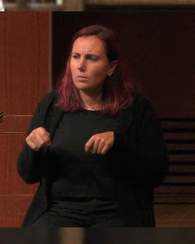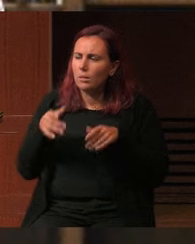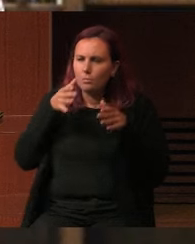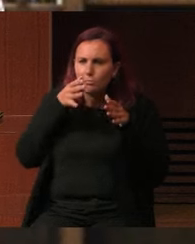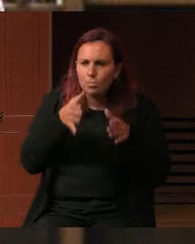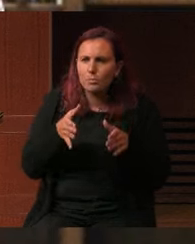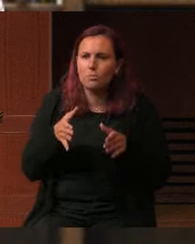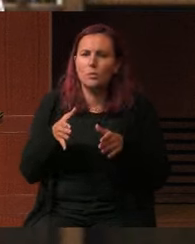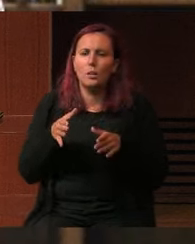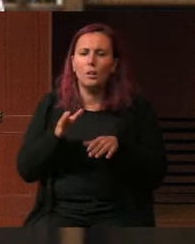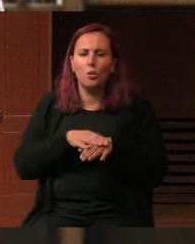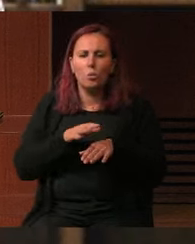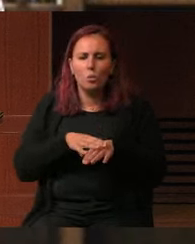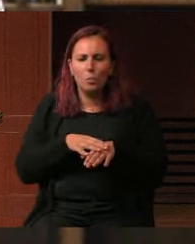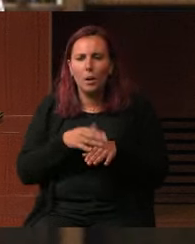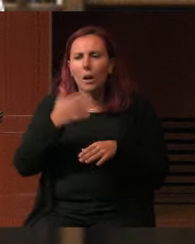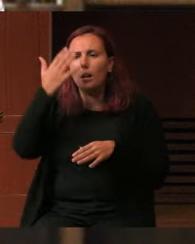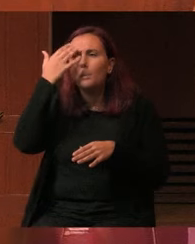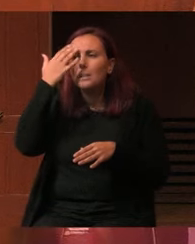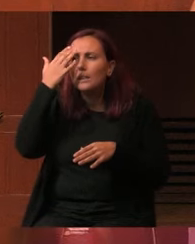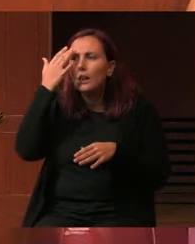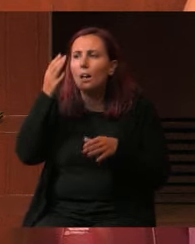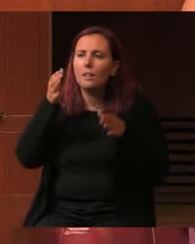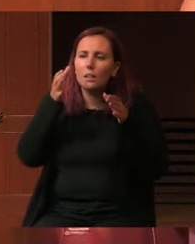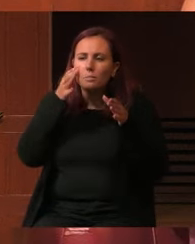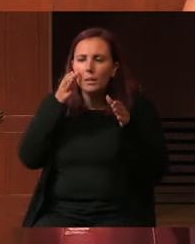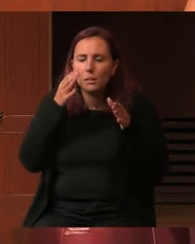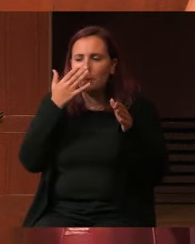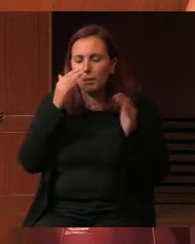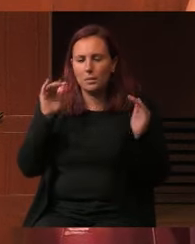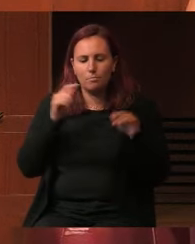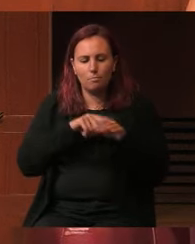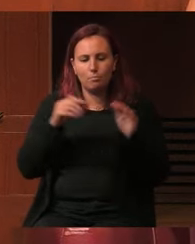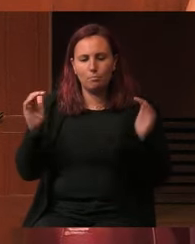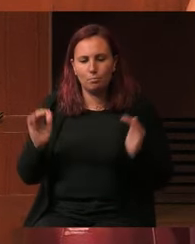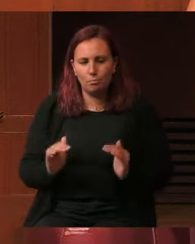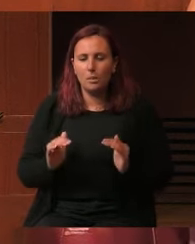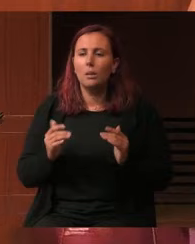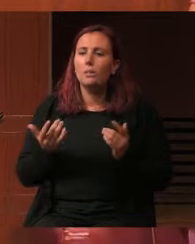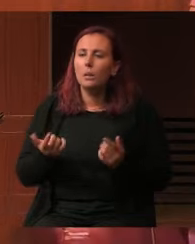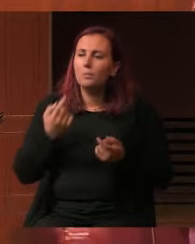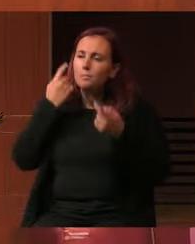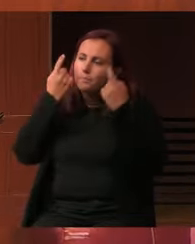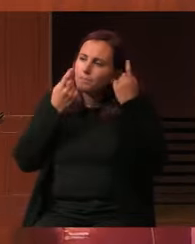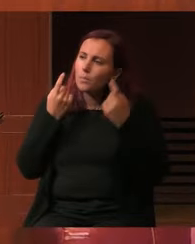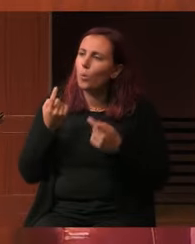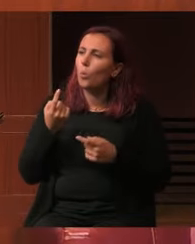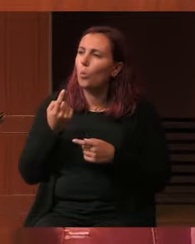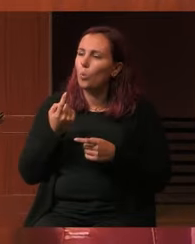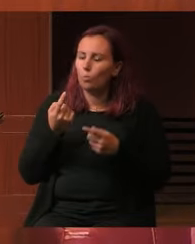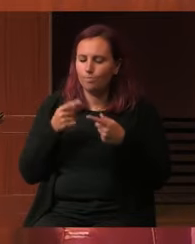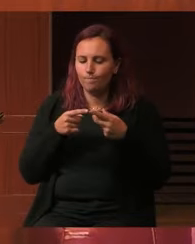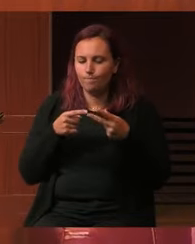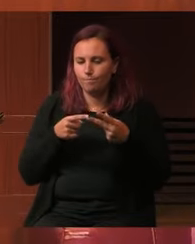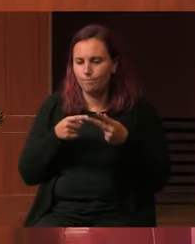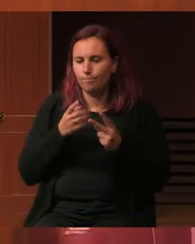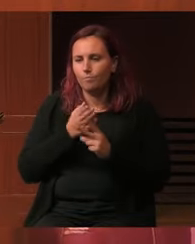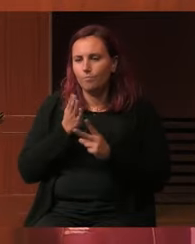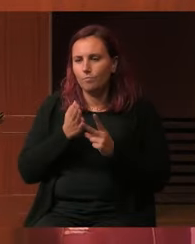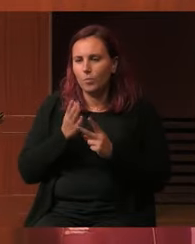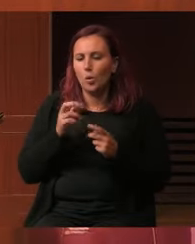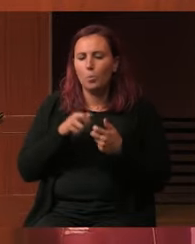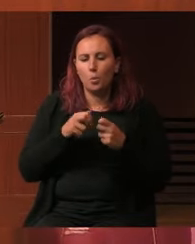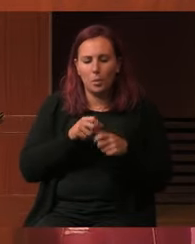exemplo. E a nossa capacidade de atenção tem vindo a reduzir. Portanto, eu gostava de pensar um pouco a dois níveis, no problema de